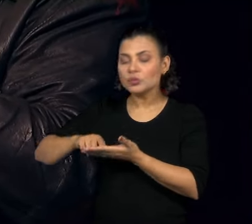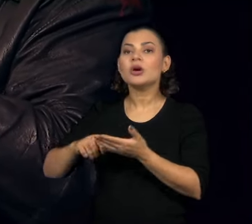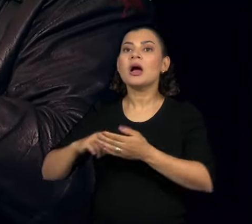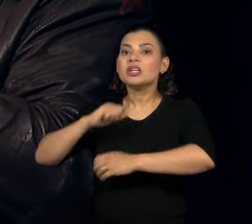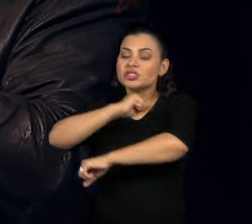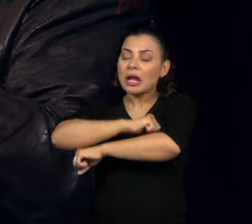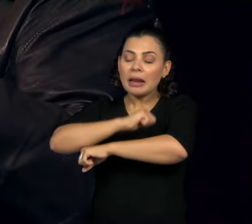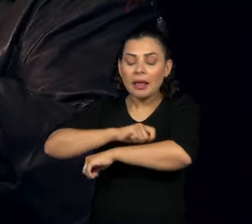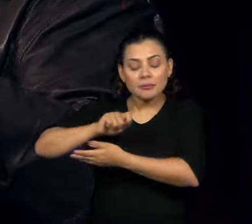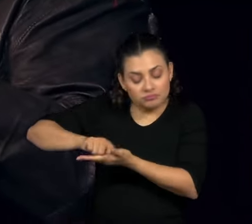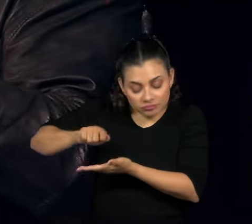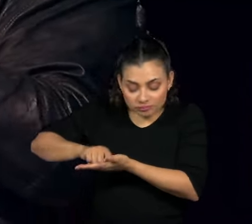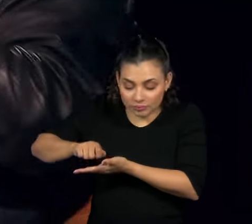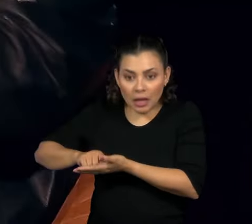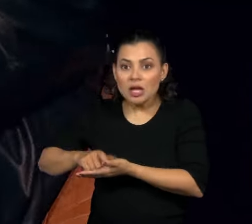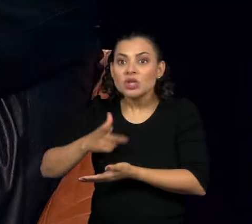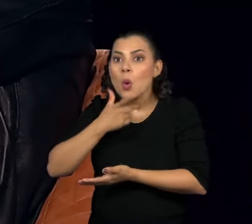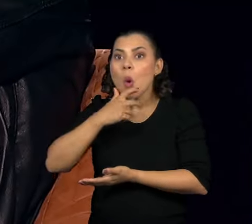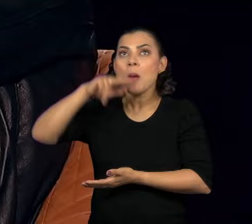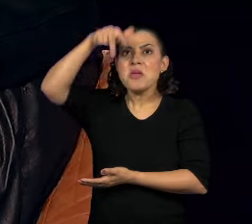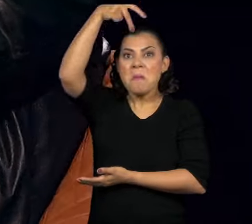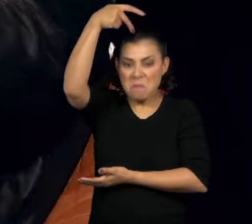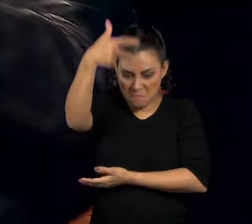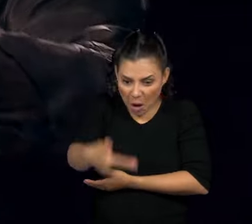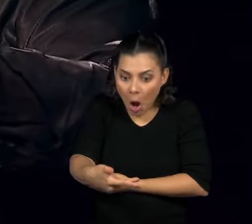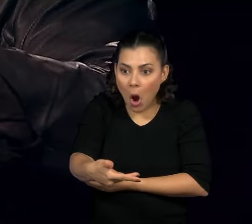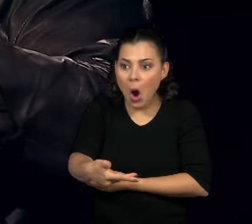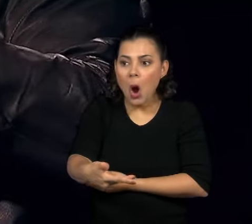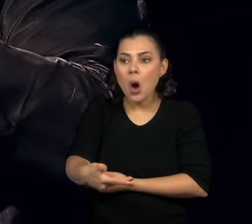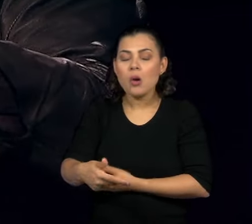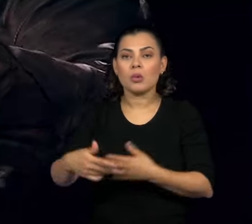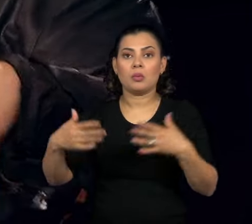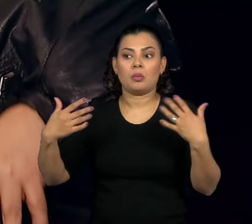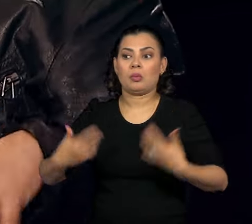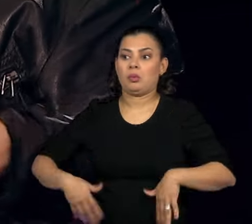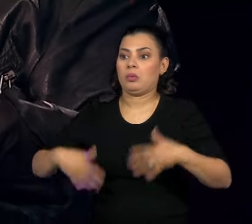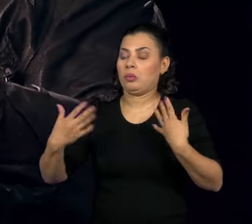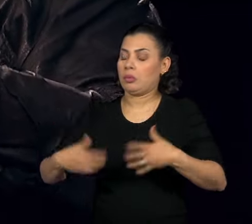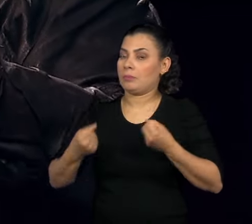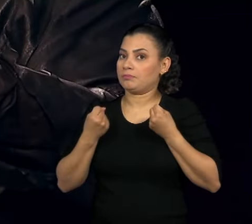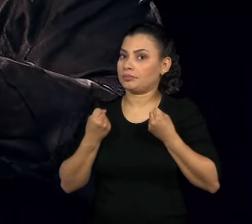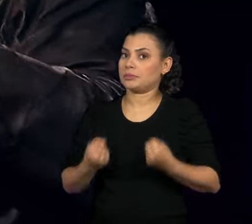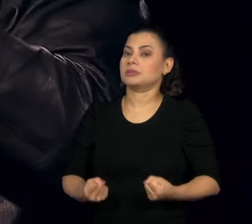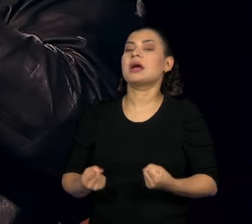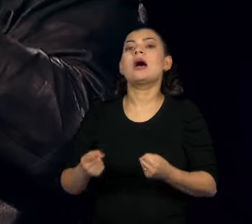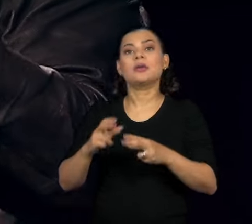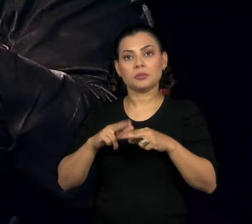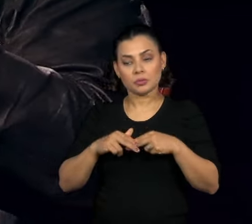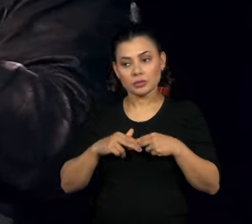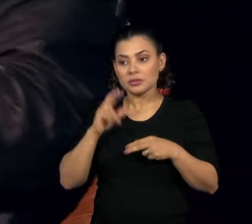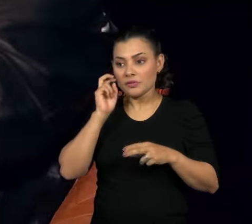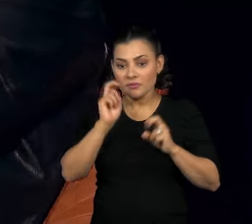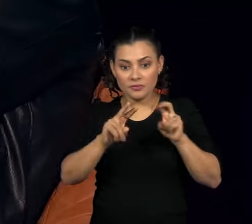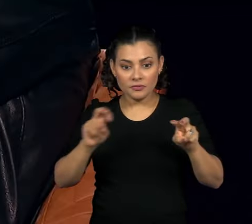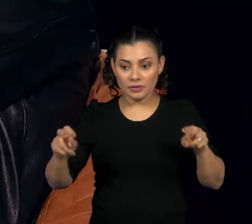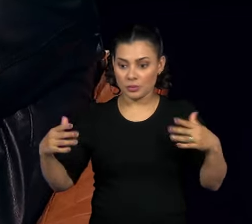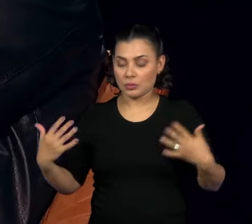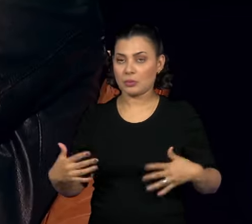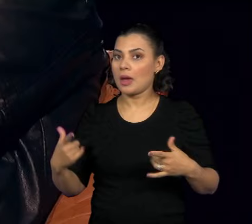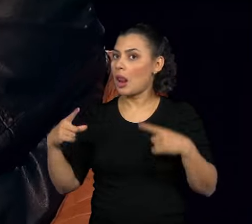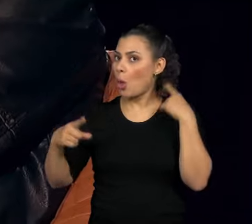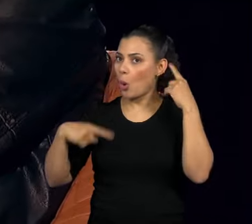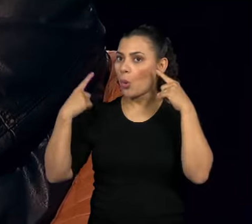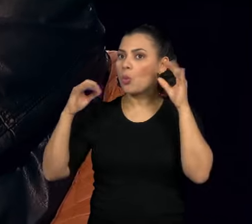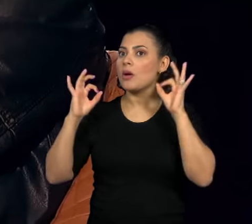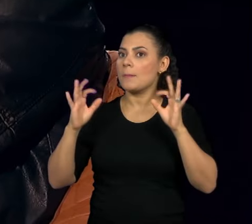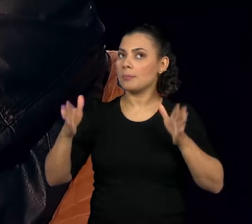assim, simplesmente, né? Vi os cafetões chutando, os travestis, assim, você olhava, assim, era maluco ali,